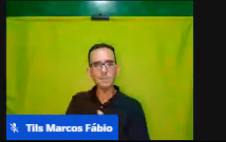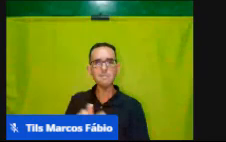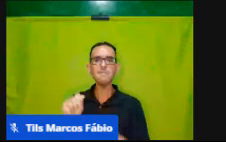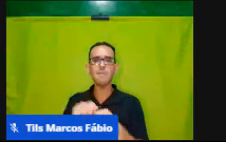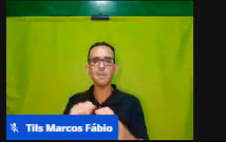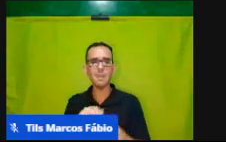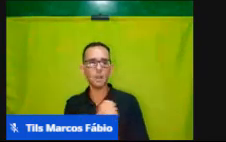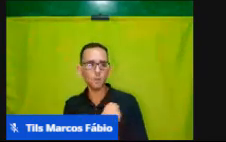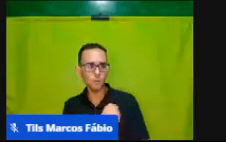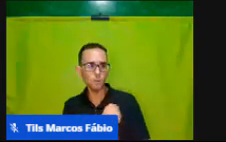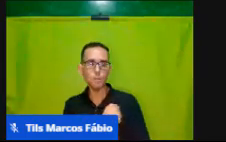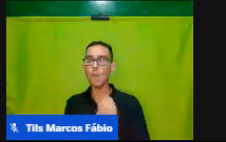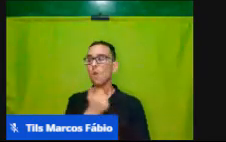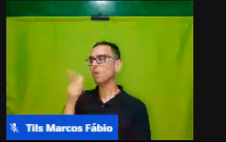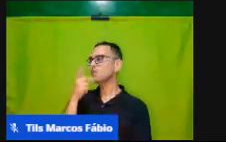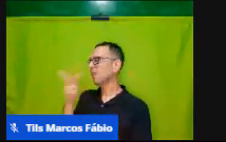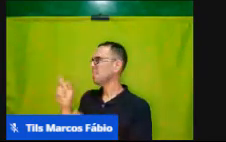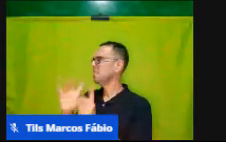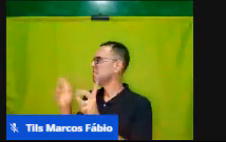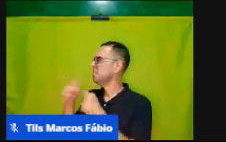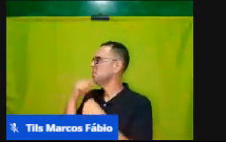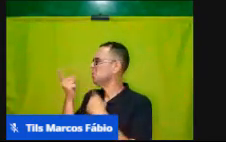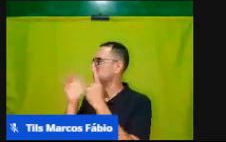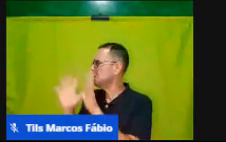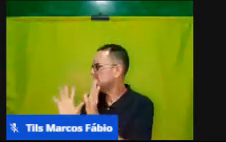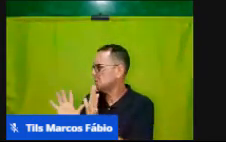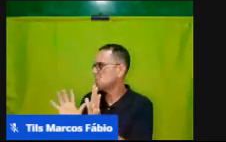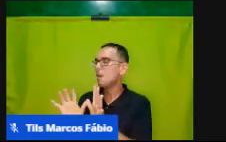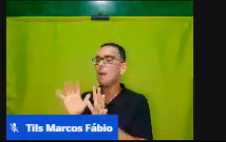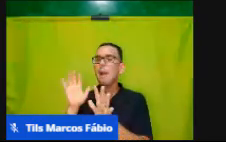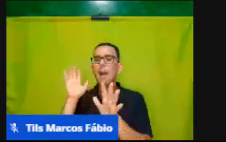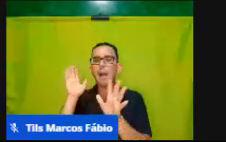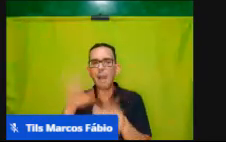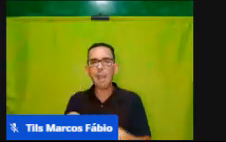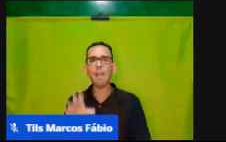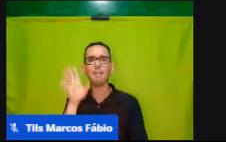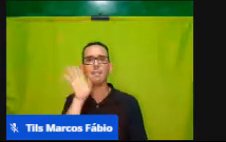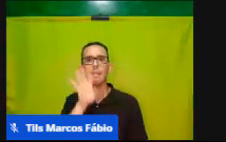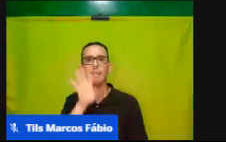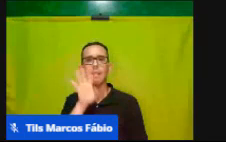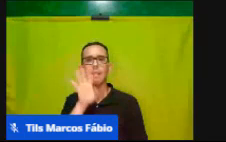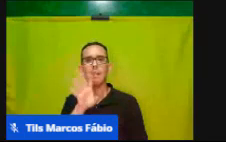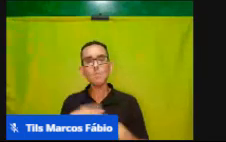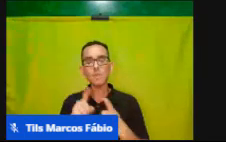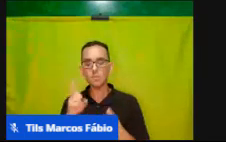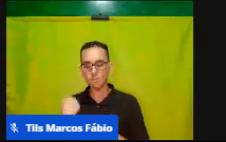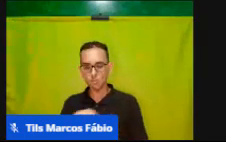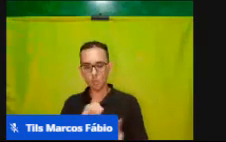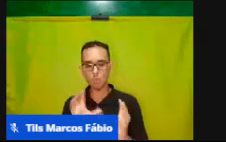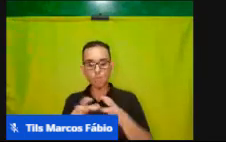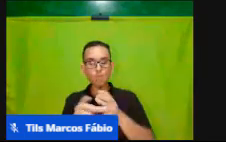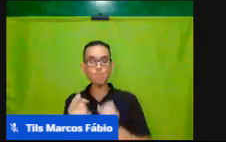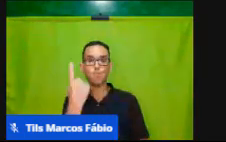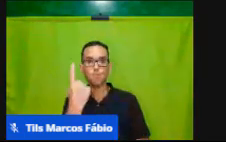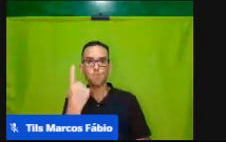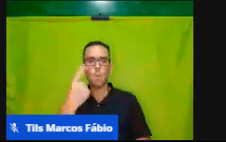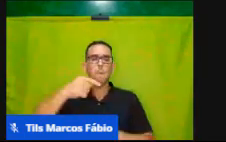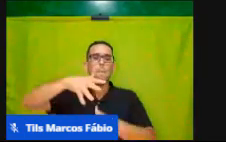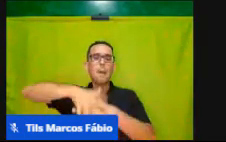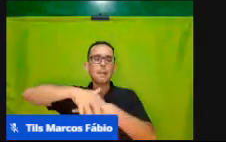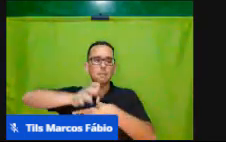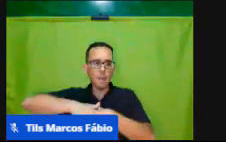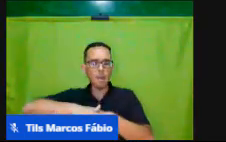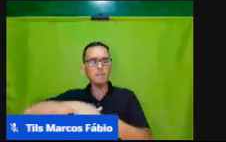conseguiu, isso é muito legal, né, da gente estar, porque nós somos né, na matemática a gente tem que trabalhar